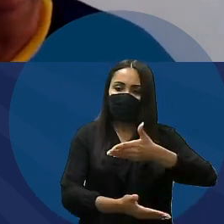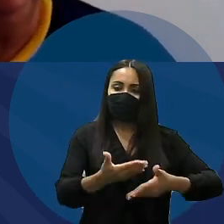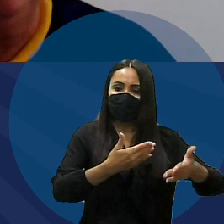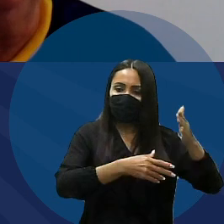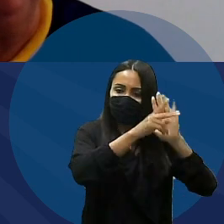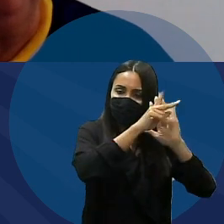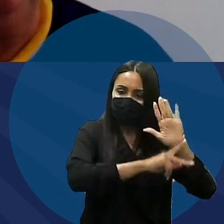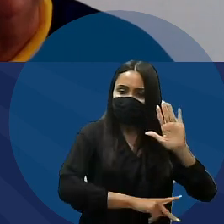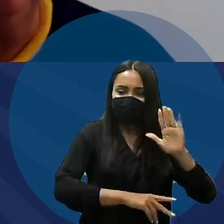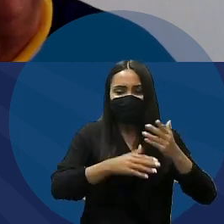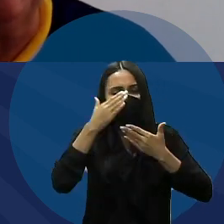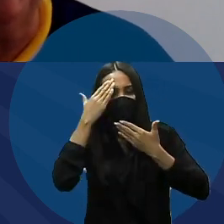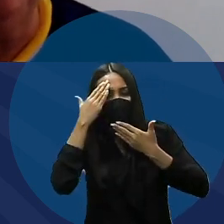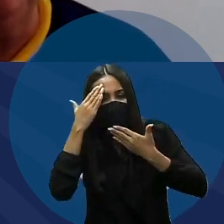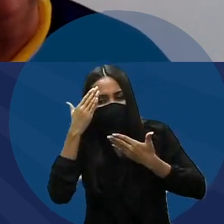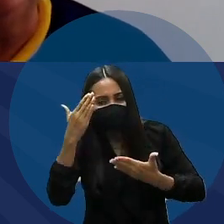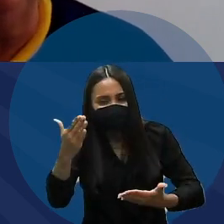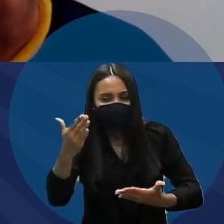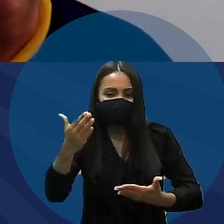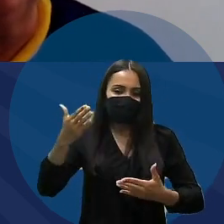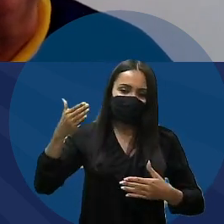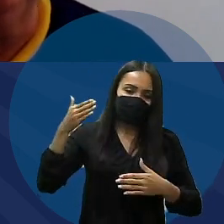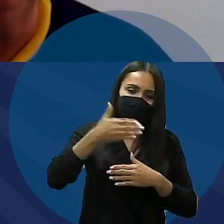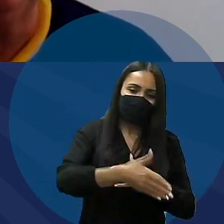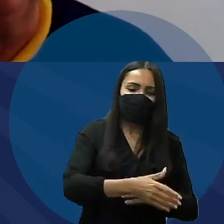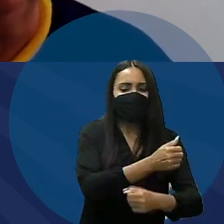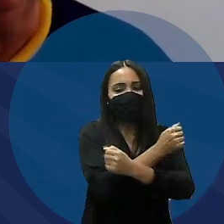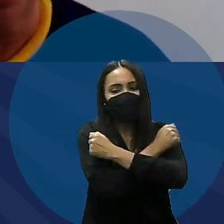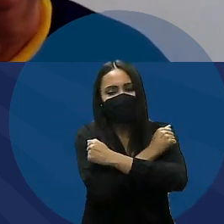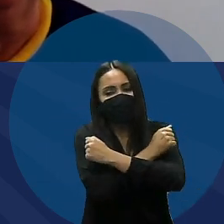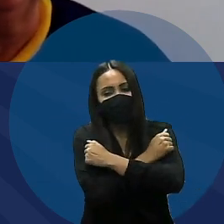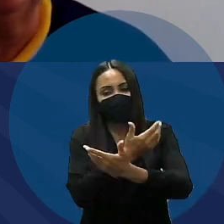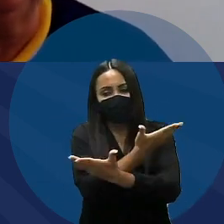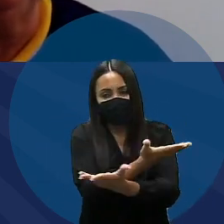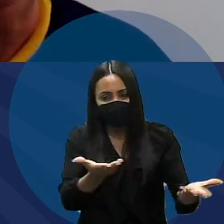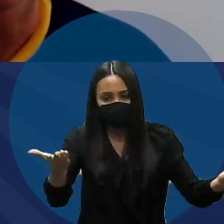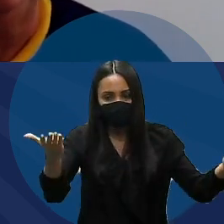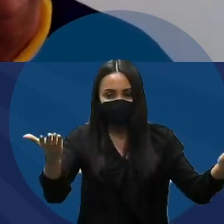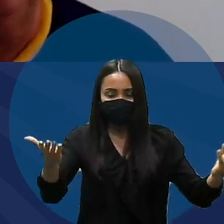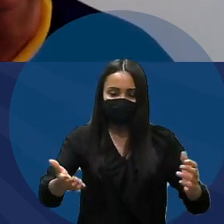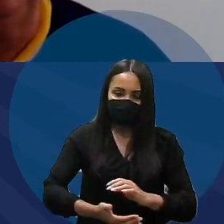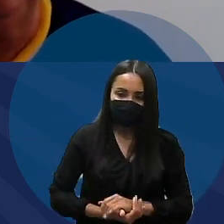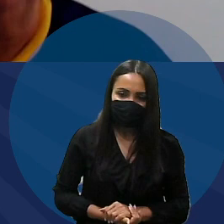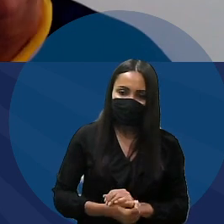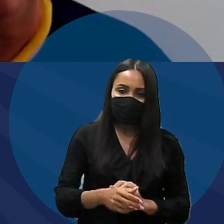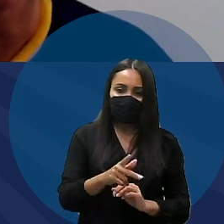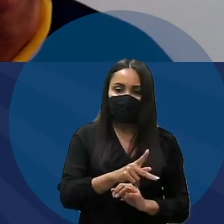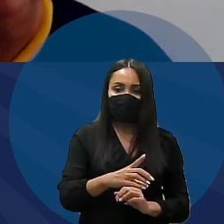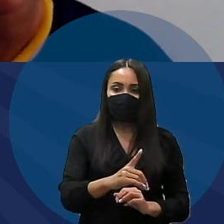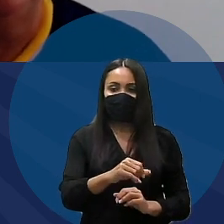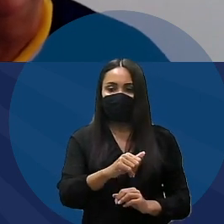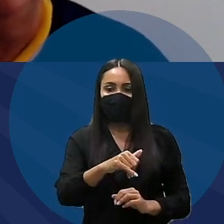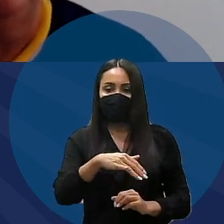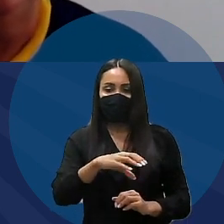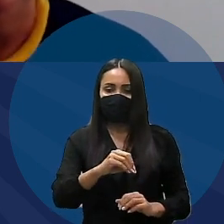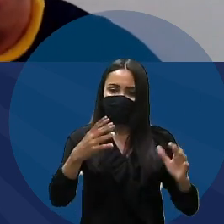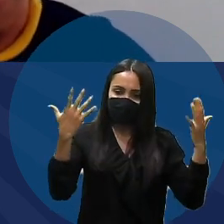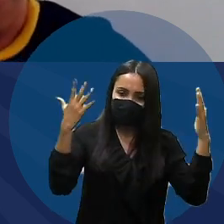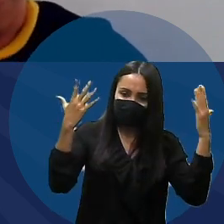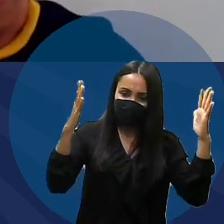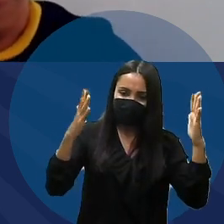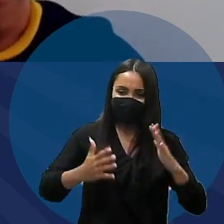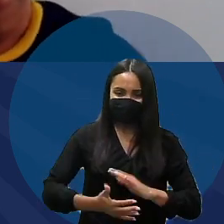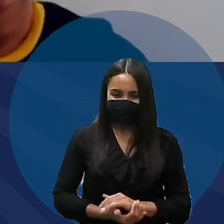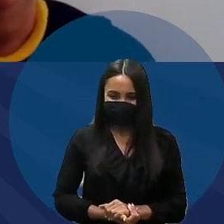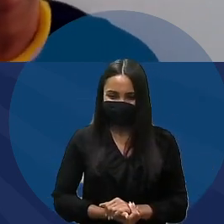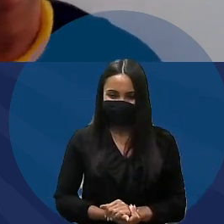Muito obrigado pela participação. Um grande abraço a todos de Jatobá. Professor Daniel Filho, parabéns.